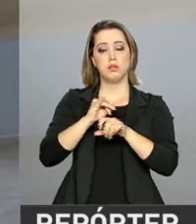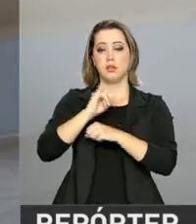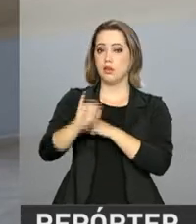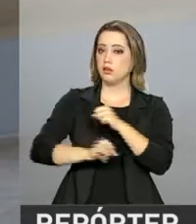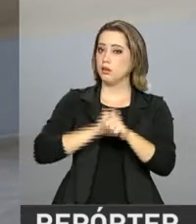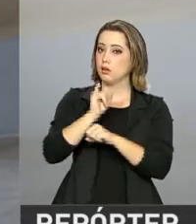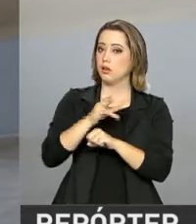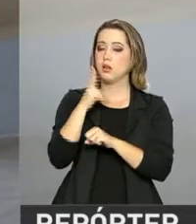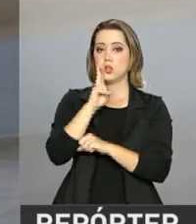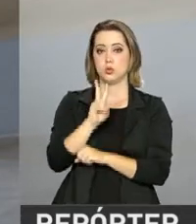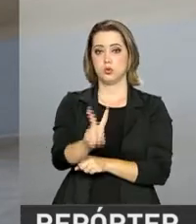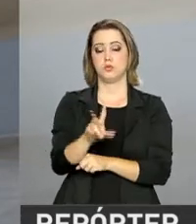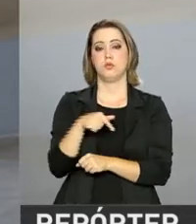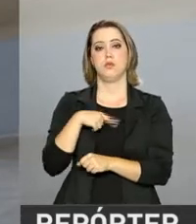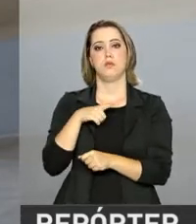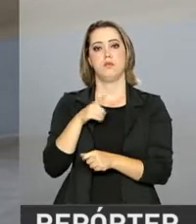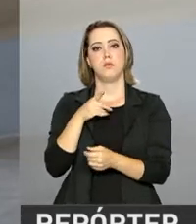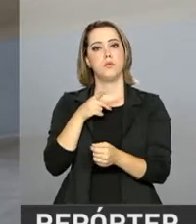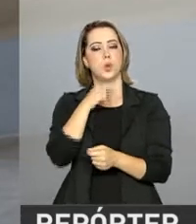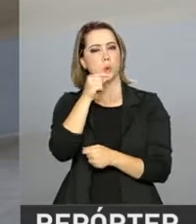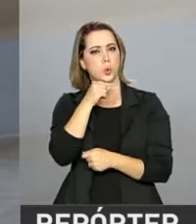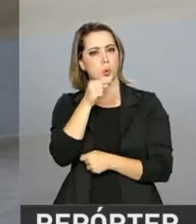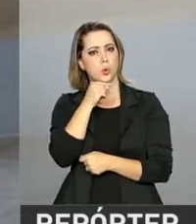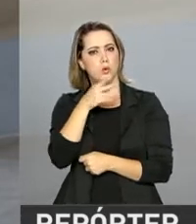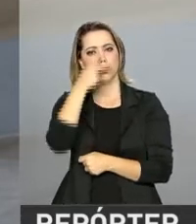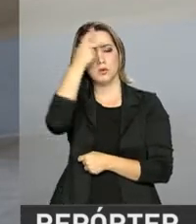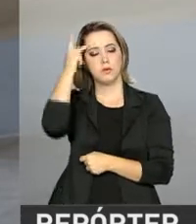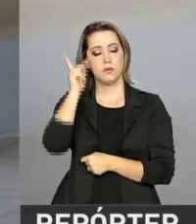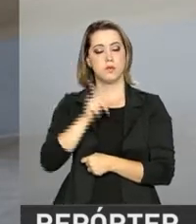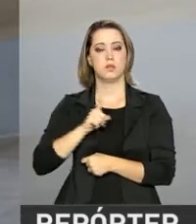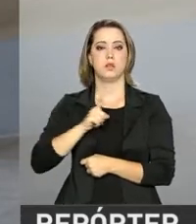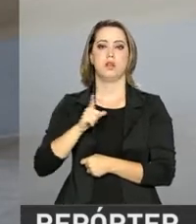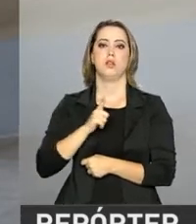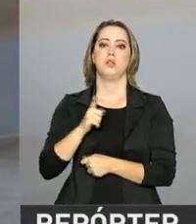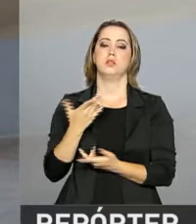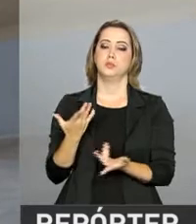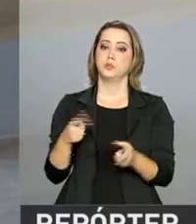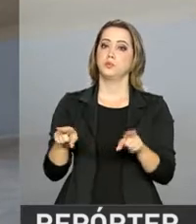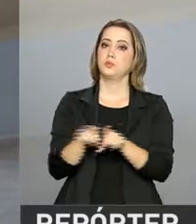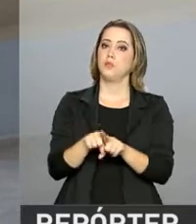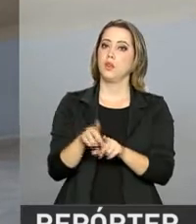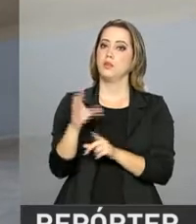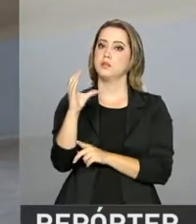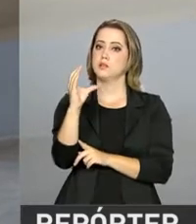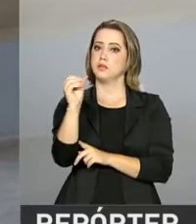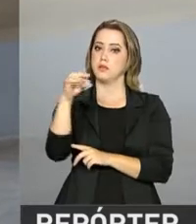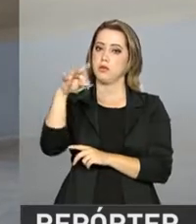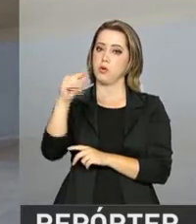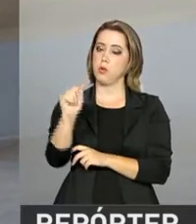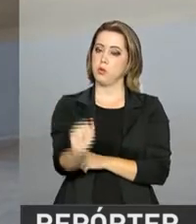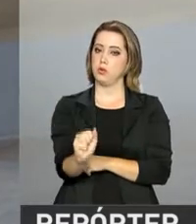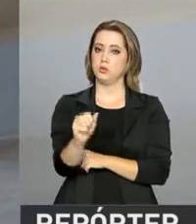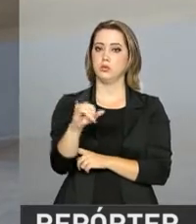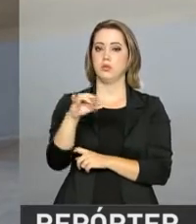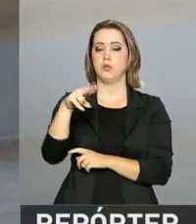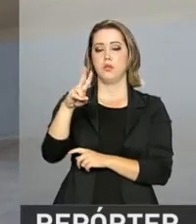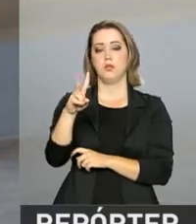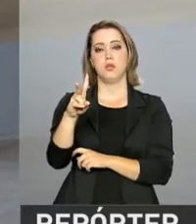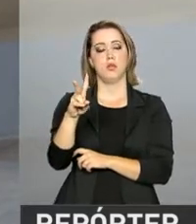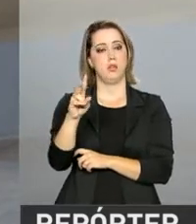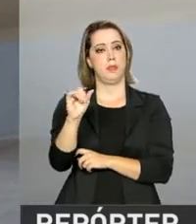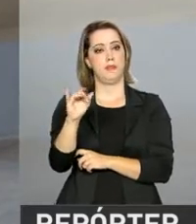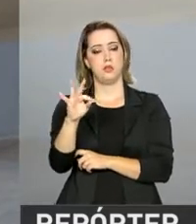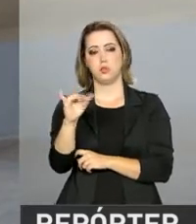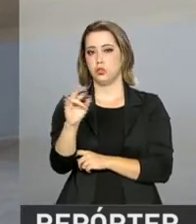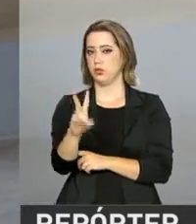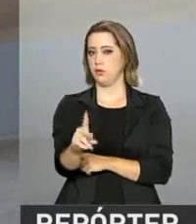pode servir para consultas de contas inativas basta o trabalhador ter em mãos o número do cpf ou do